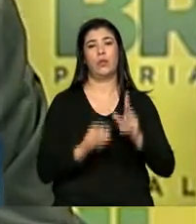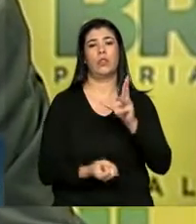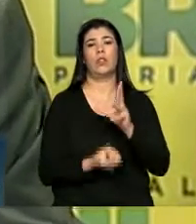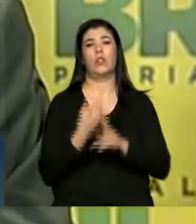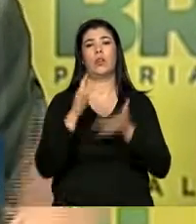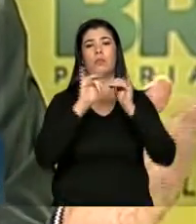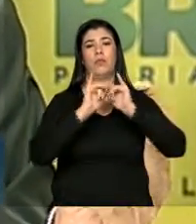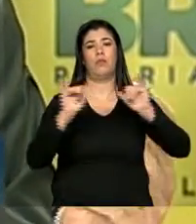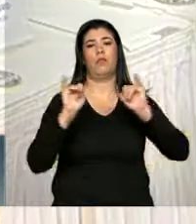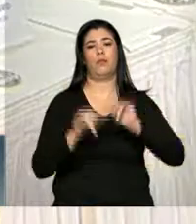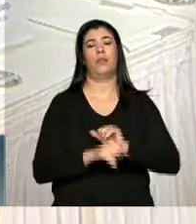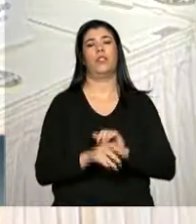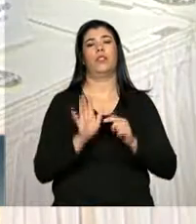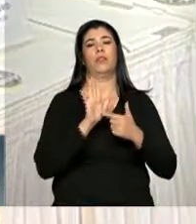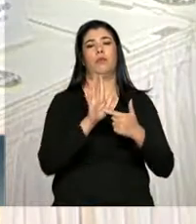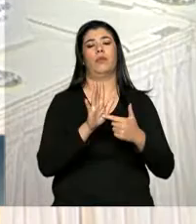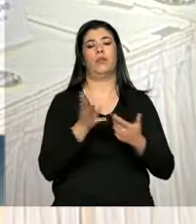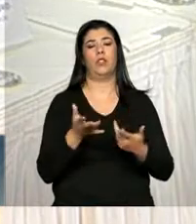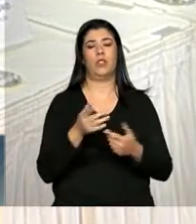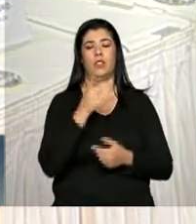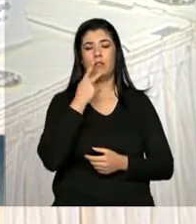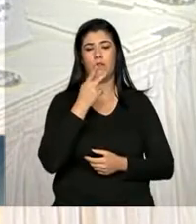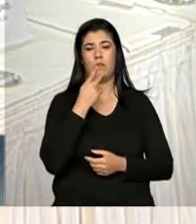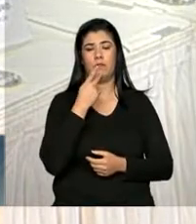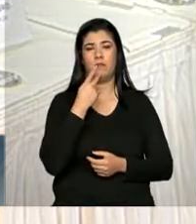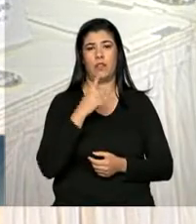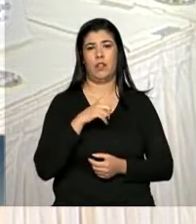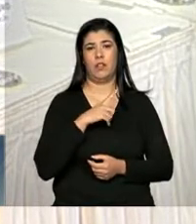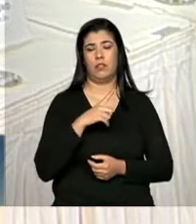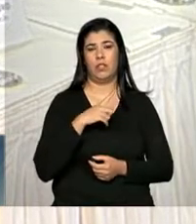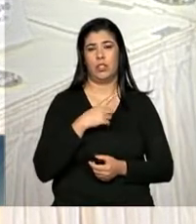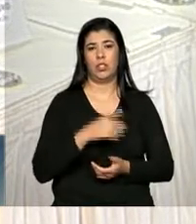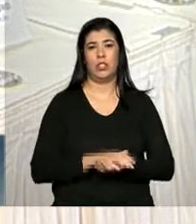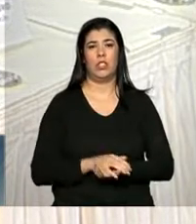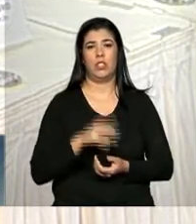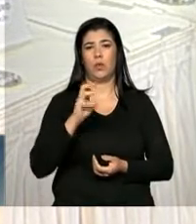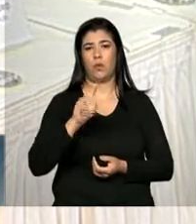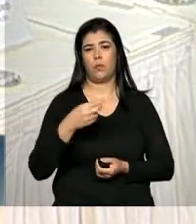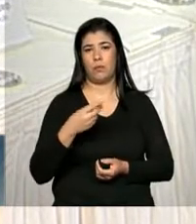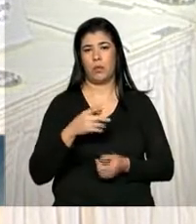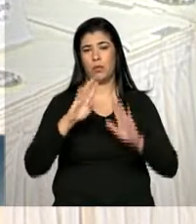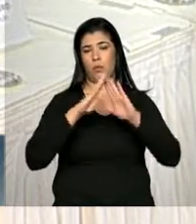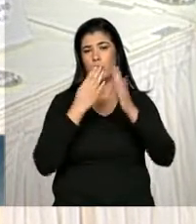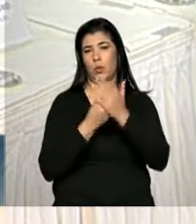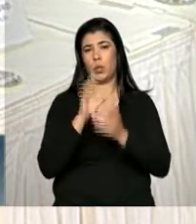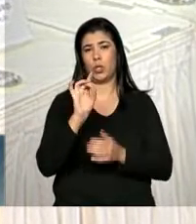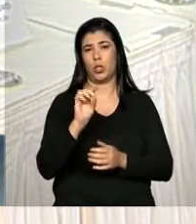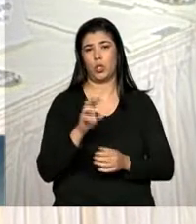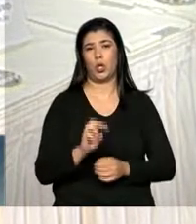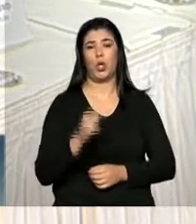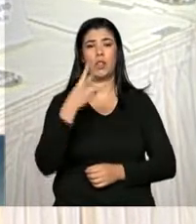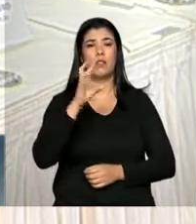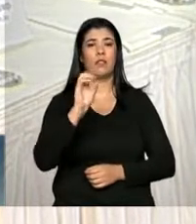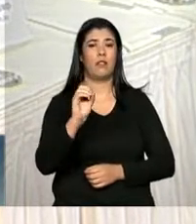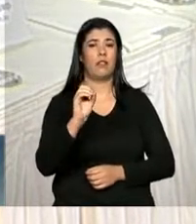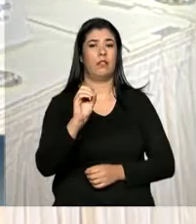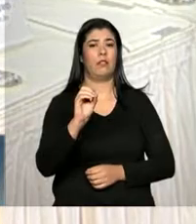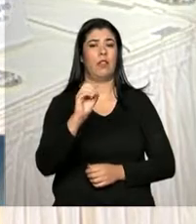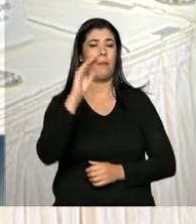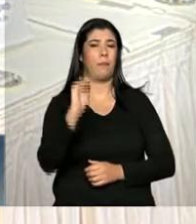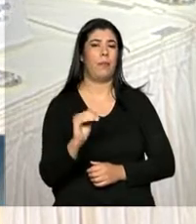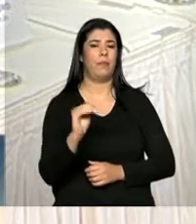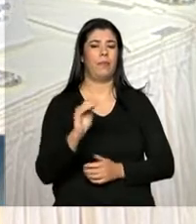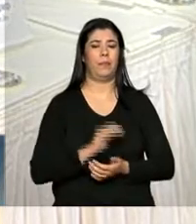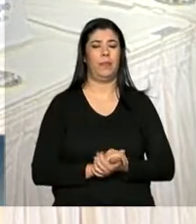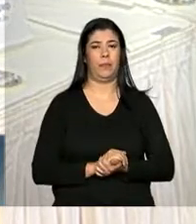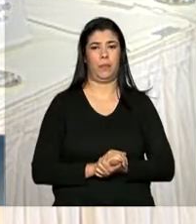notar que das 26 mil escolas, apenas 30 recorreram, o que é 1 por 1.000. Mesmo assim, 15 mil.